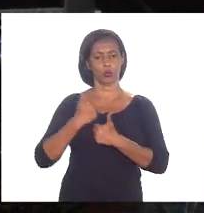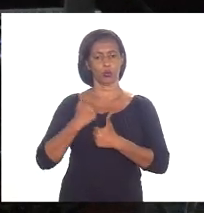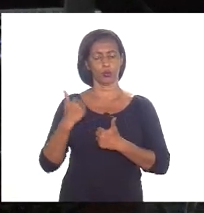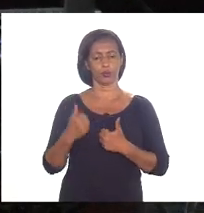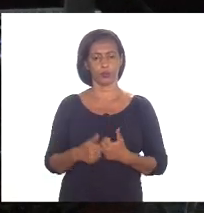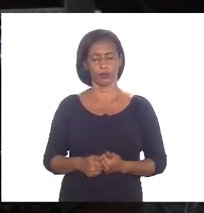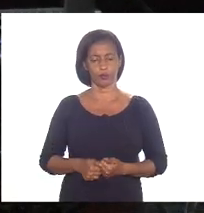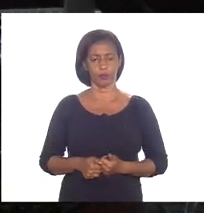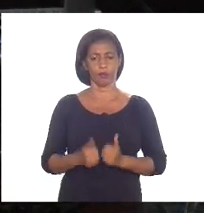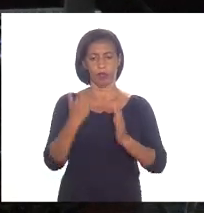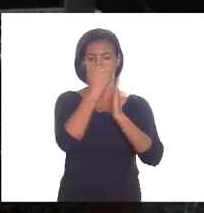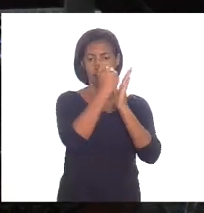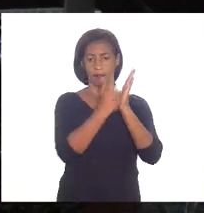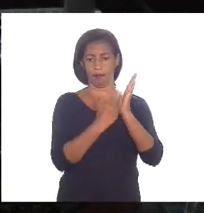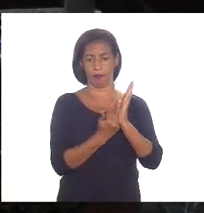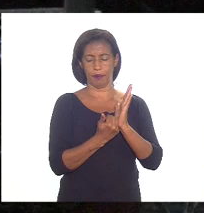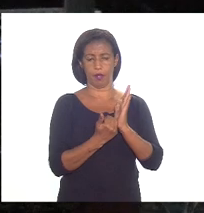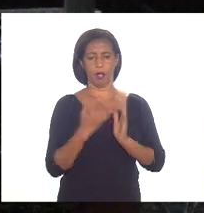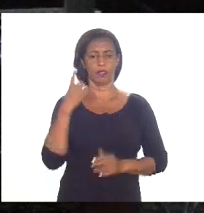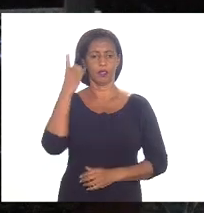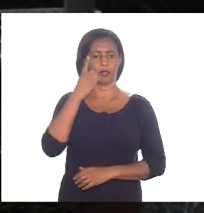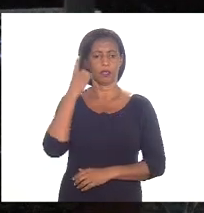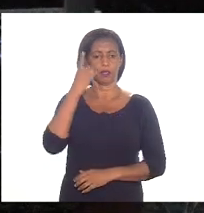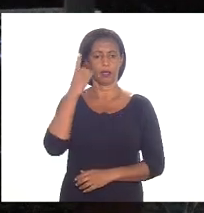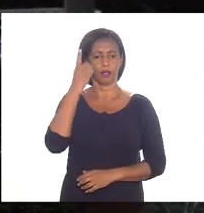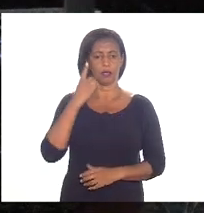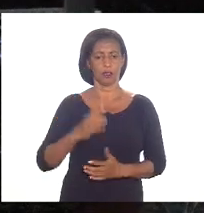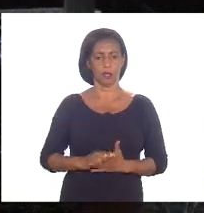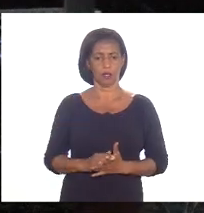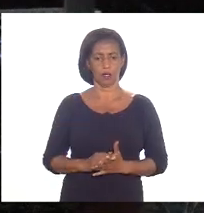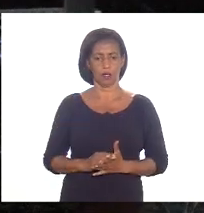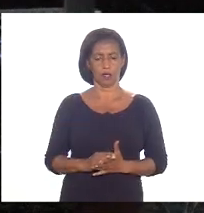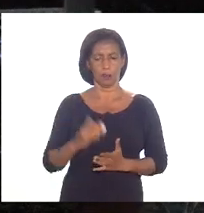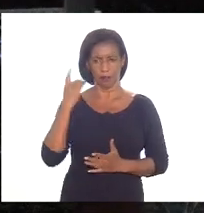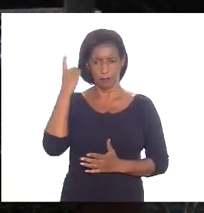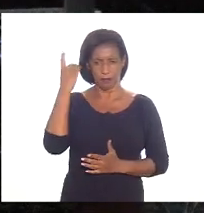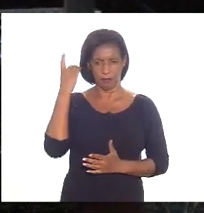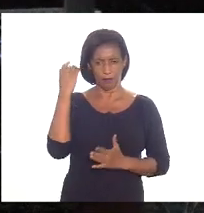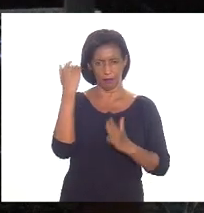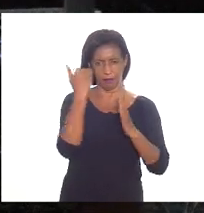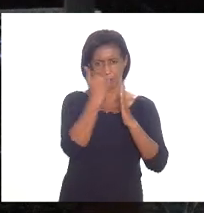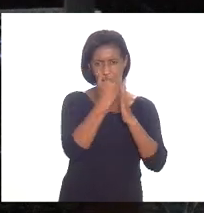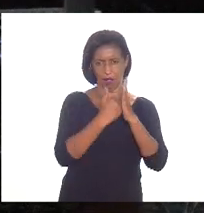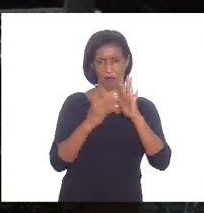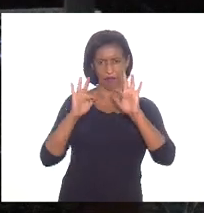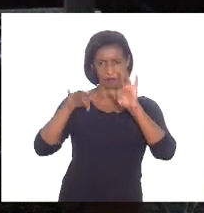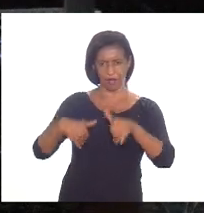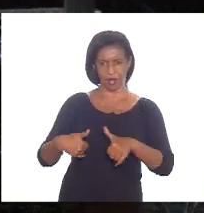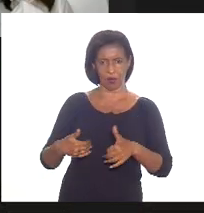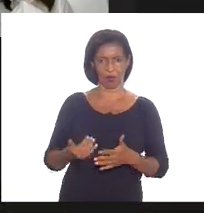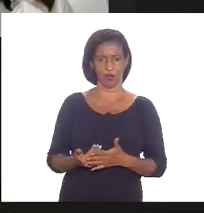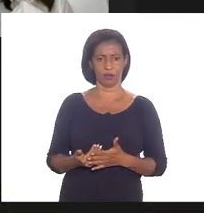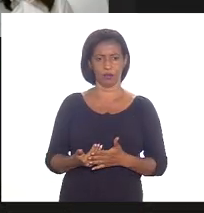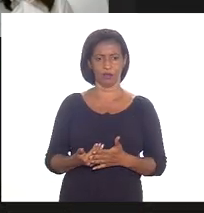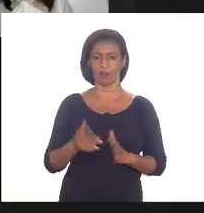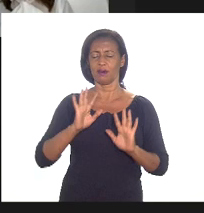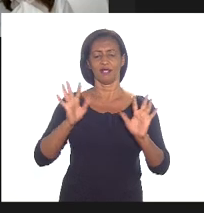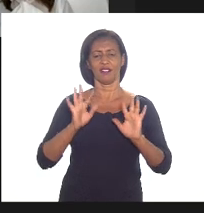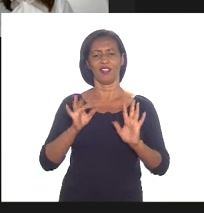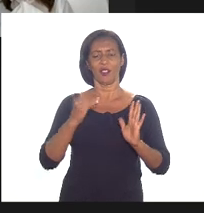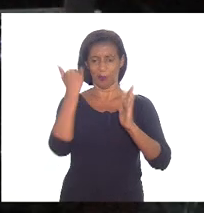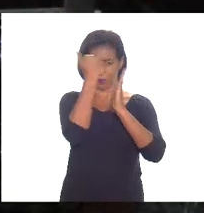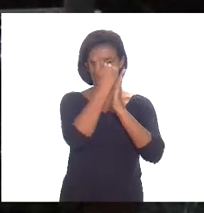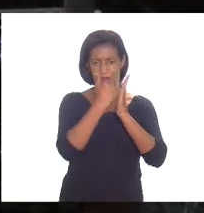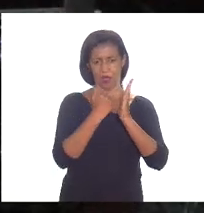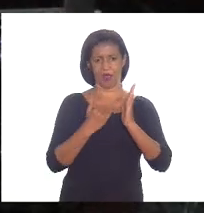Pela ordem, senhor presidente. Deputada, pela ordem, ao final, deputada. Não, questão de ordem, questão de ordem. Questão